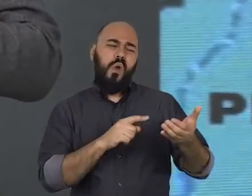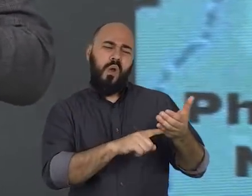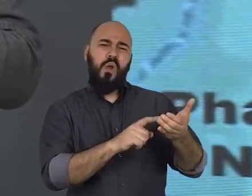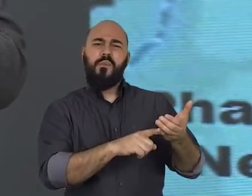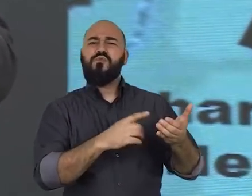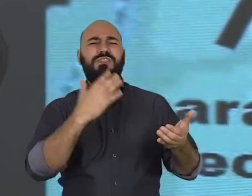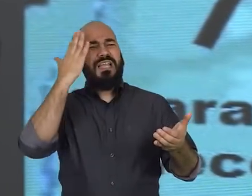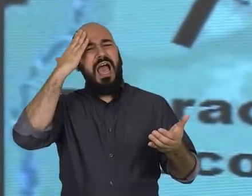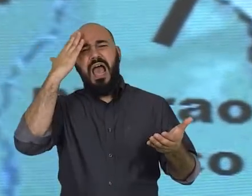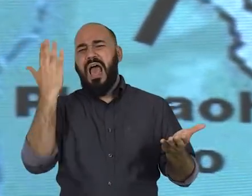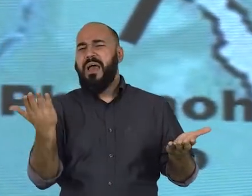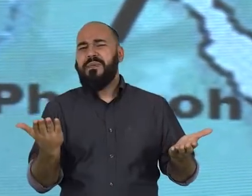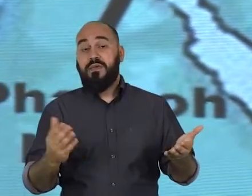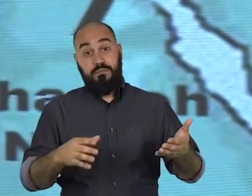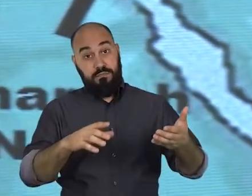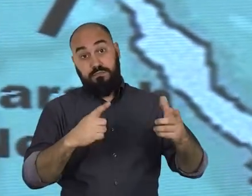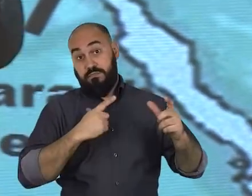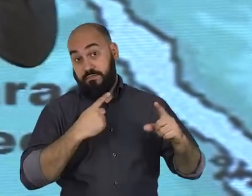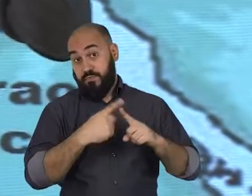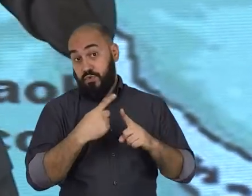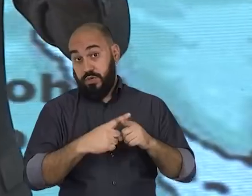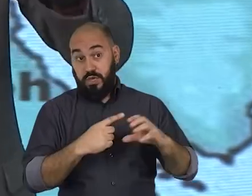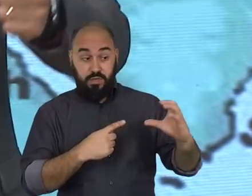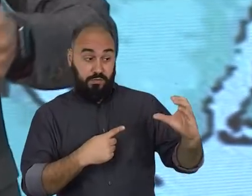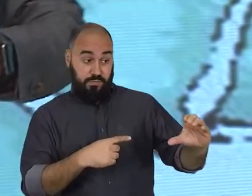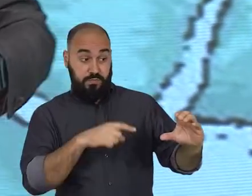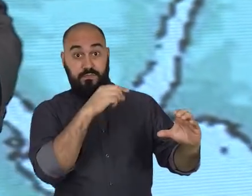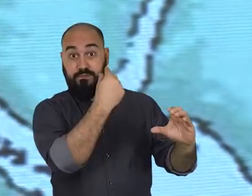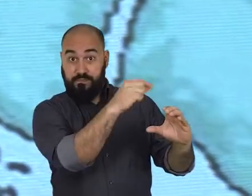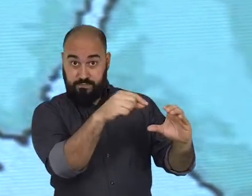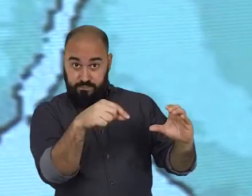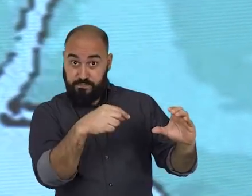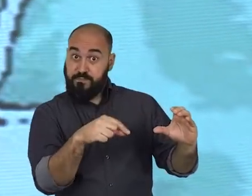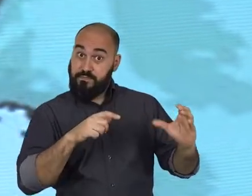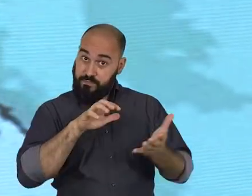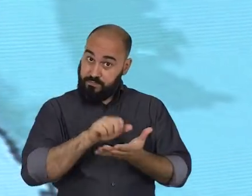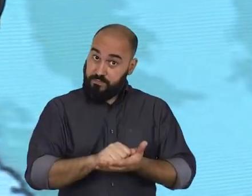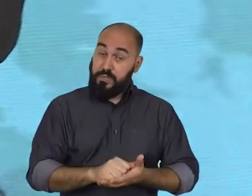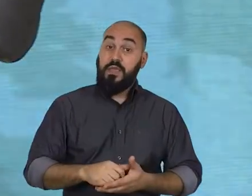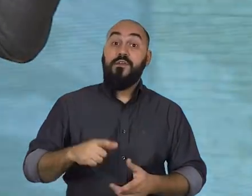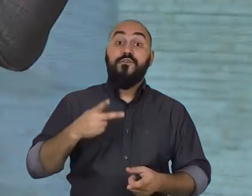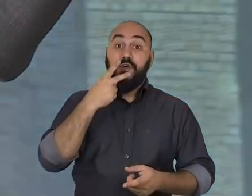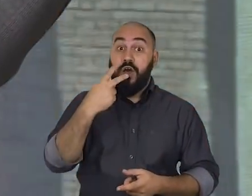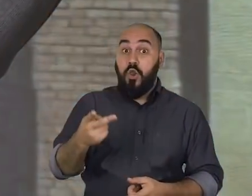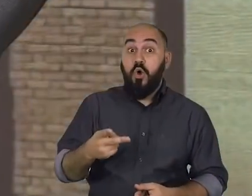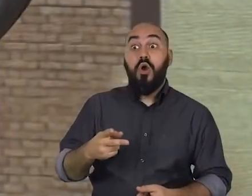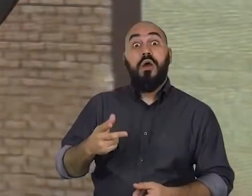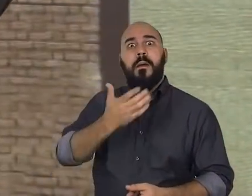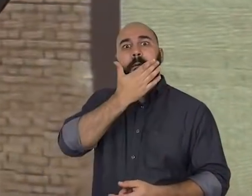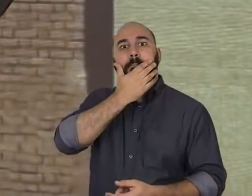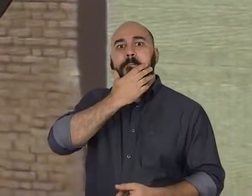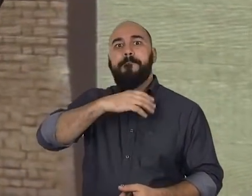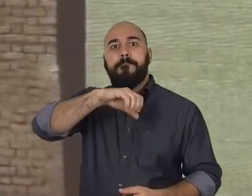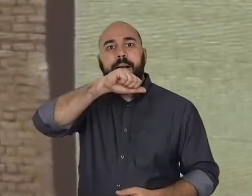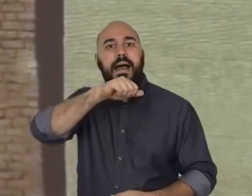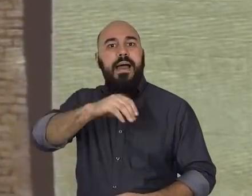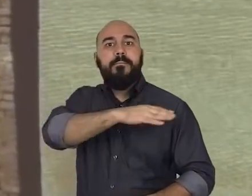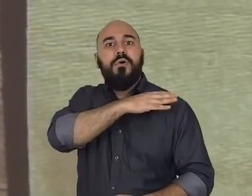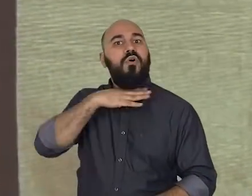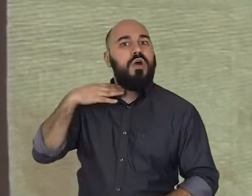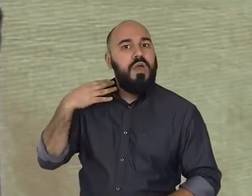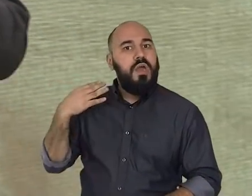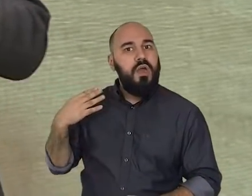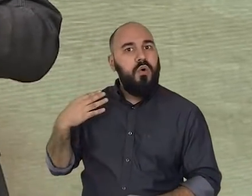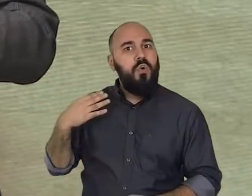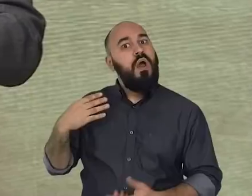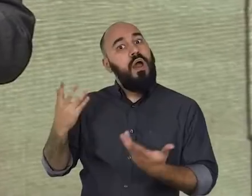que Nabucodonosor interrompeu suas investidas na região por causa da morte do seu pai, ocorrida em 15 de